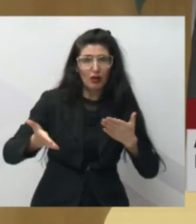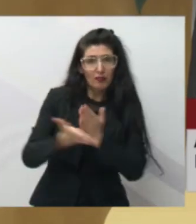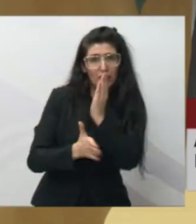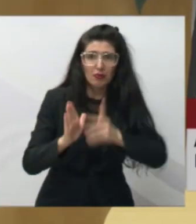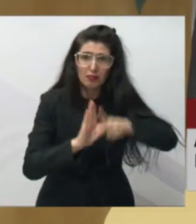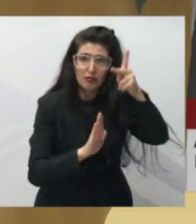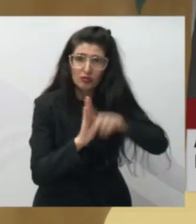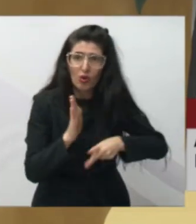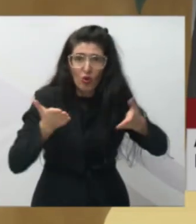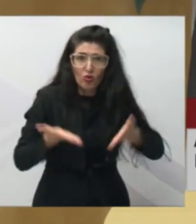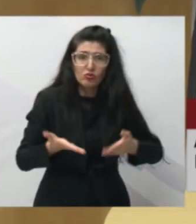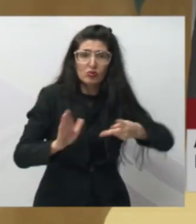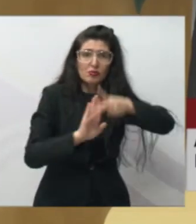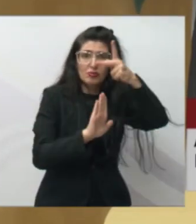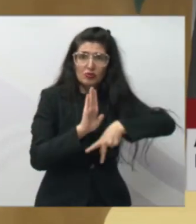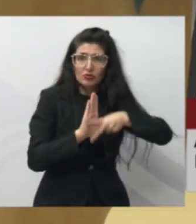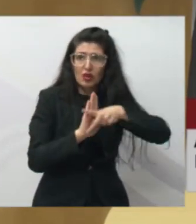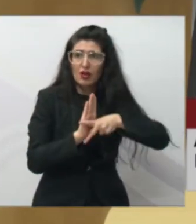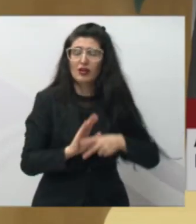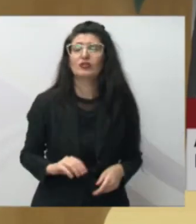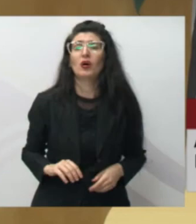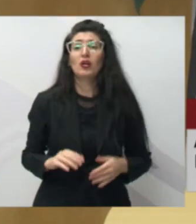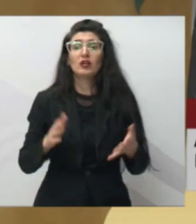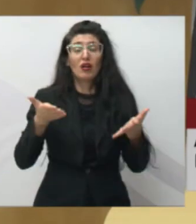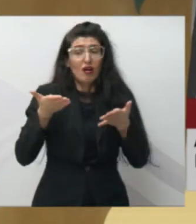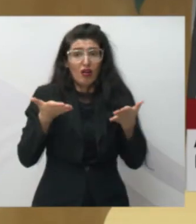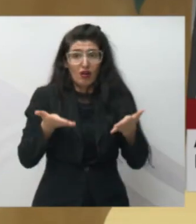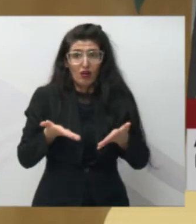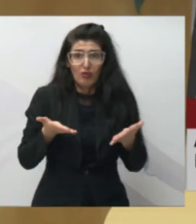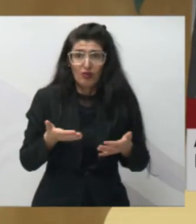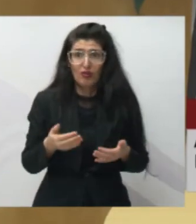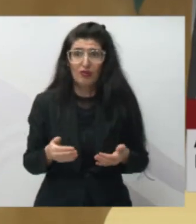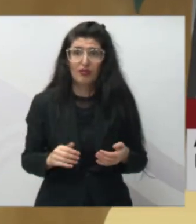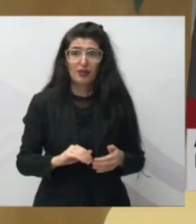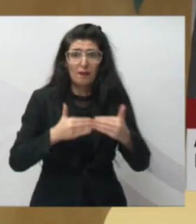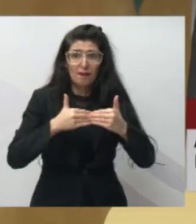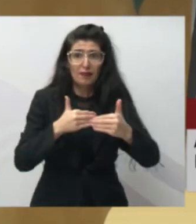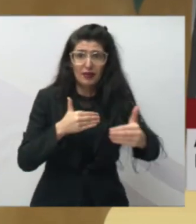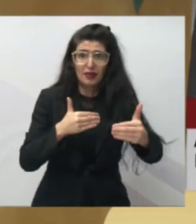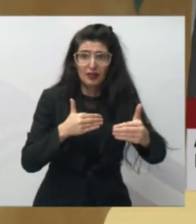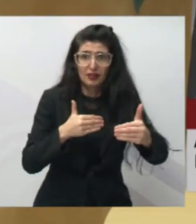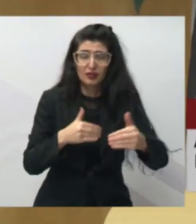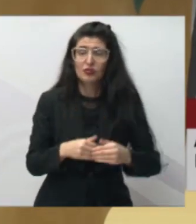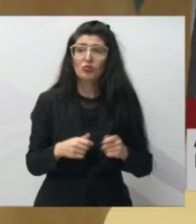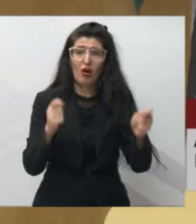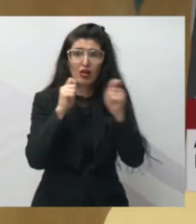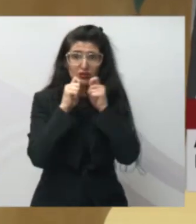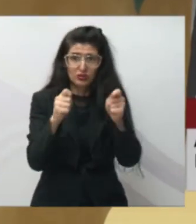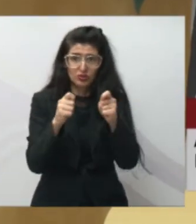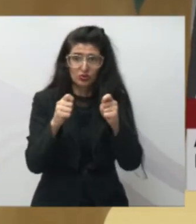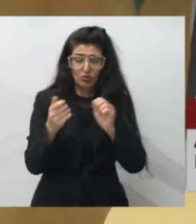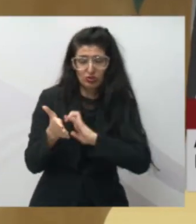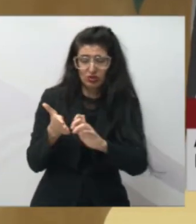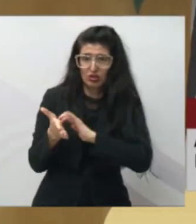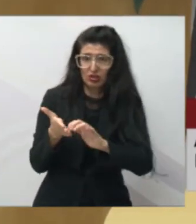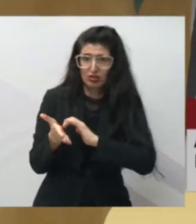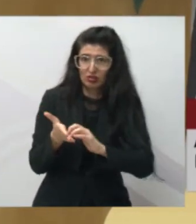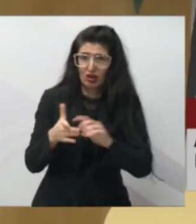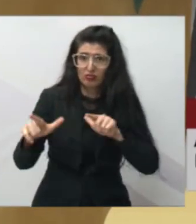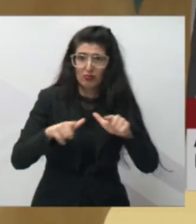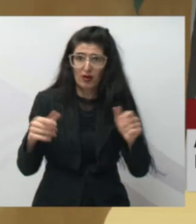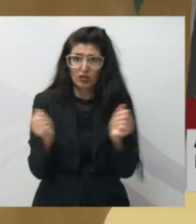se Deus quiser, para que esse assessor, nesse momento de dificuldade, consiga ficar até o mês de